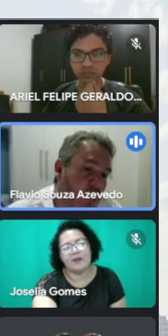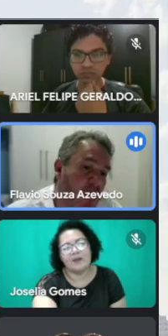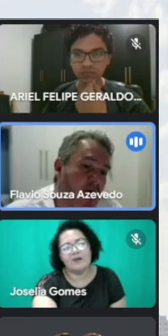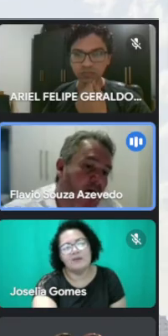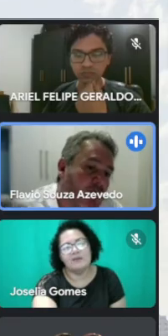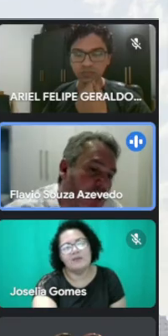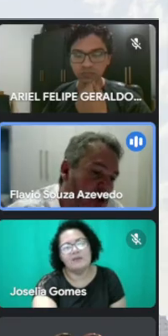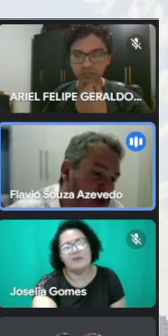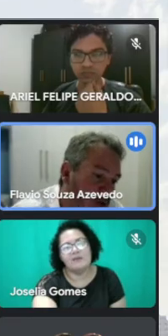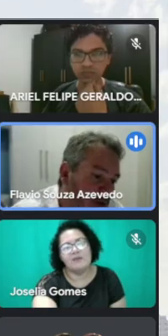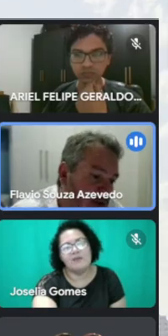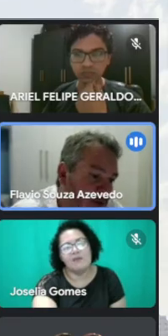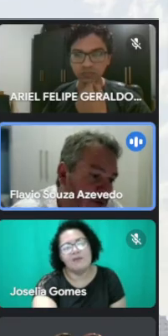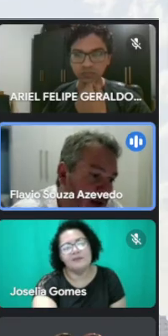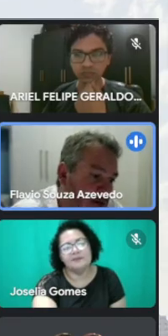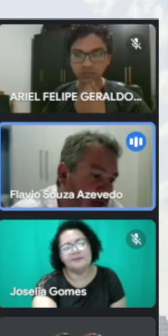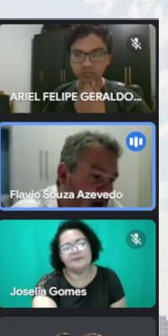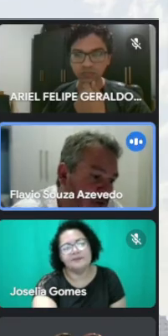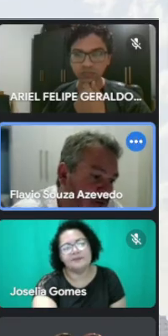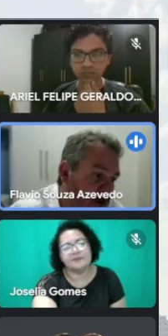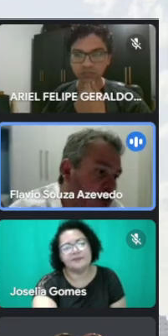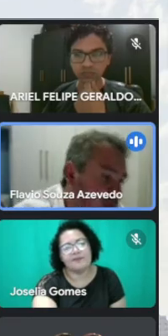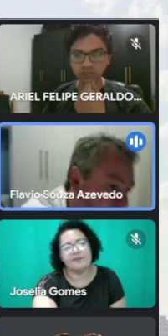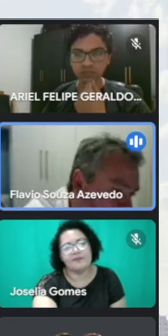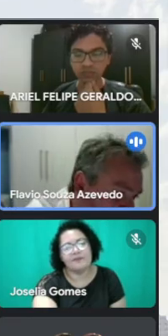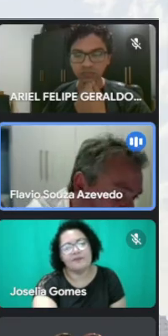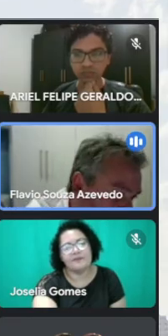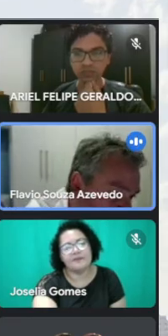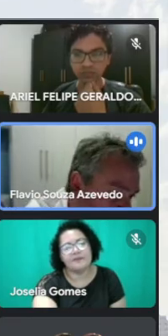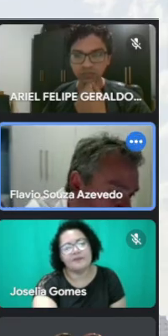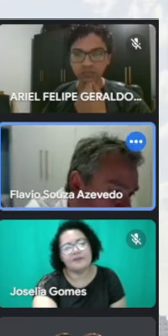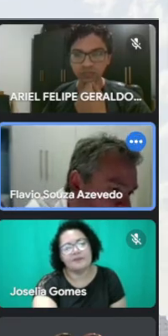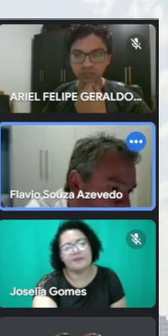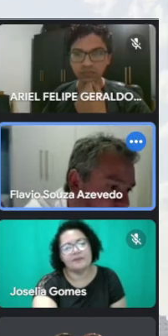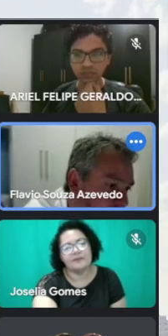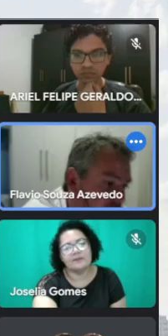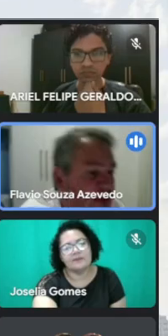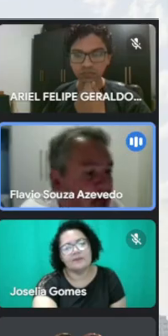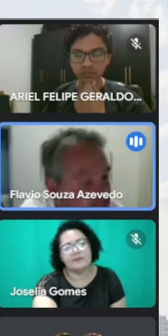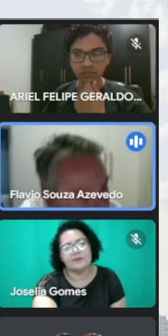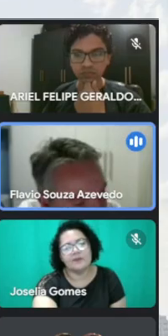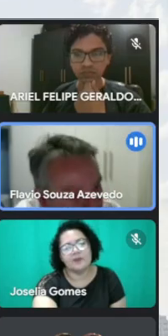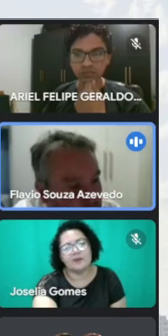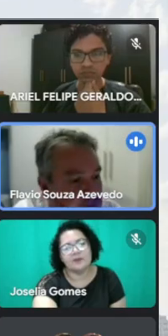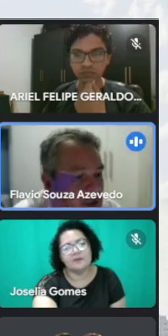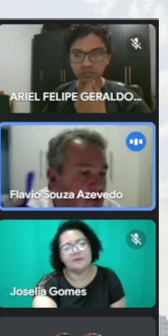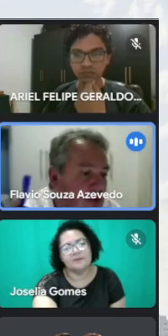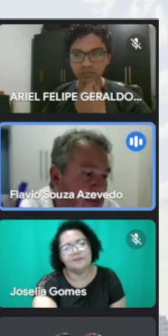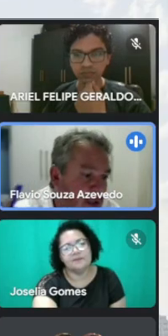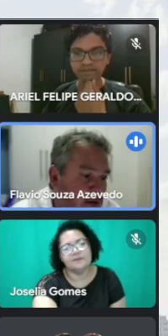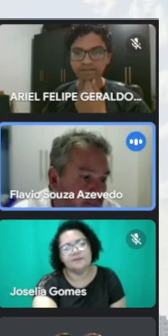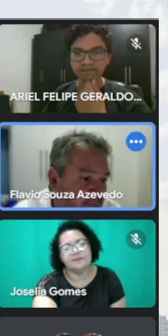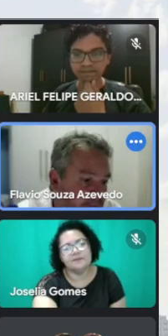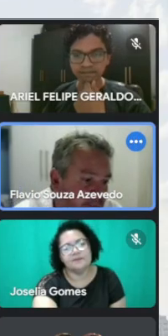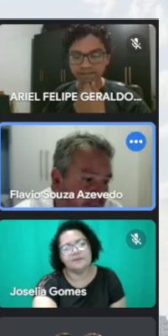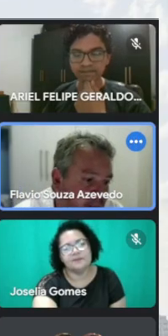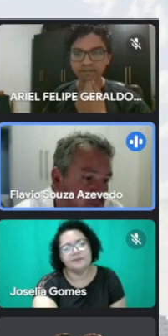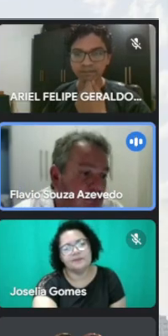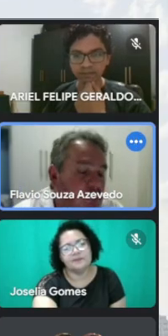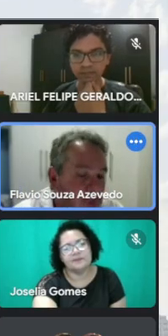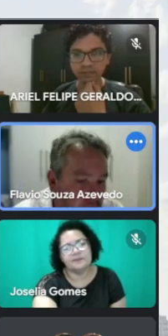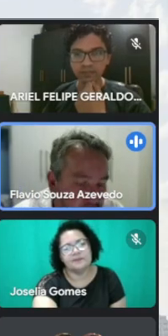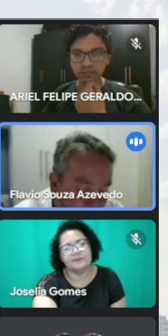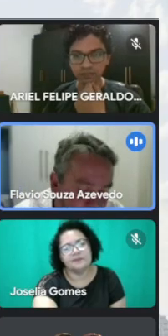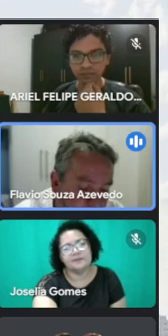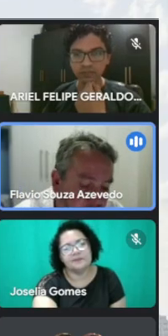rio, jogar numa região que o lençol freático é alto, você contamina aquele lençol. Então, dali já vai para outro canto contaminado.